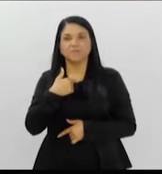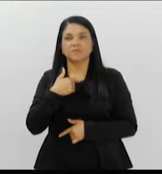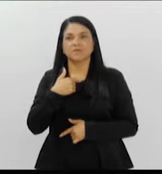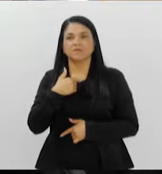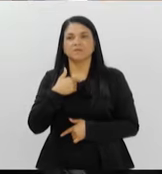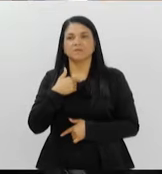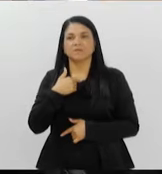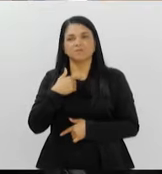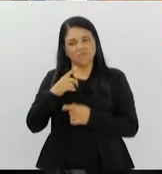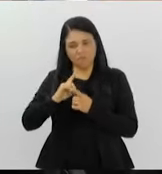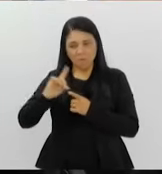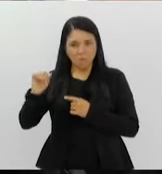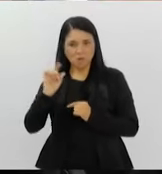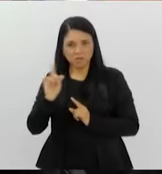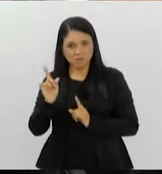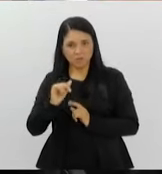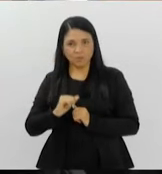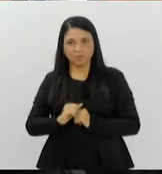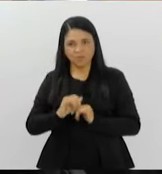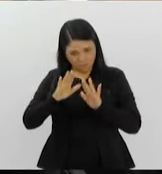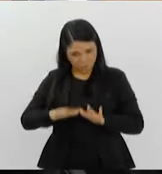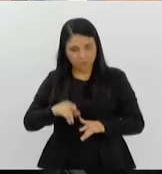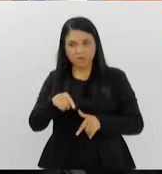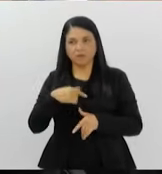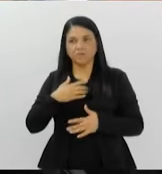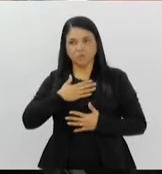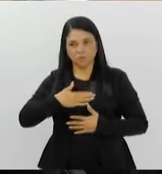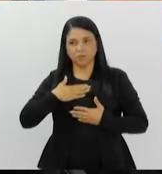vai embora não, deputado.